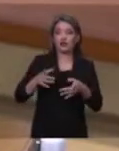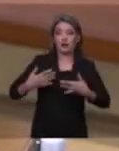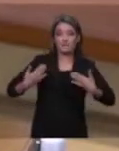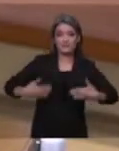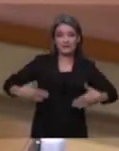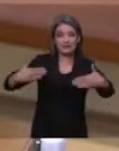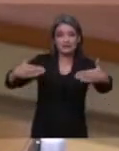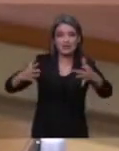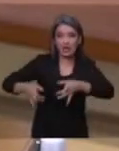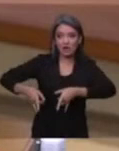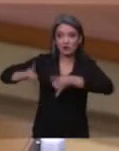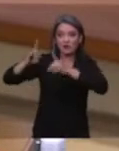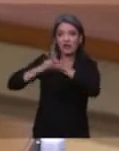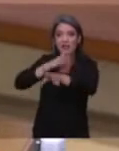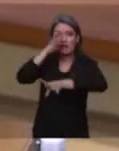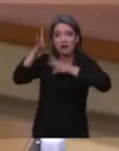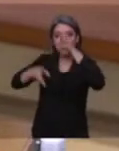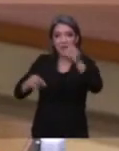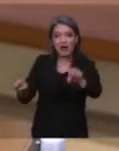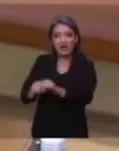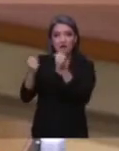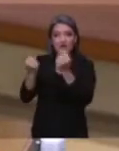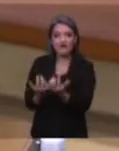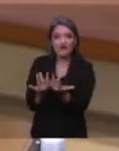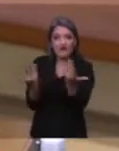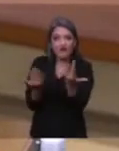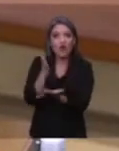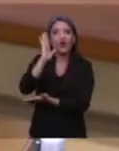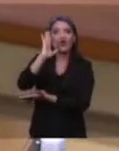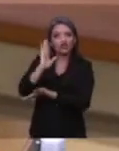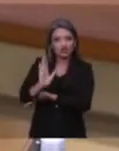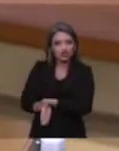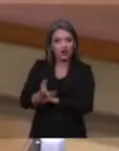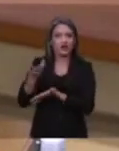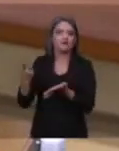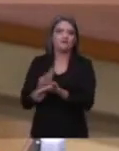aqui postos com incêndio, fogo.